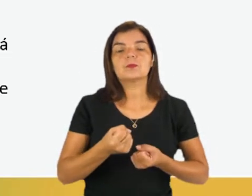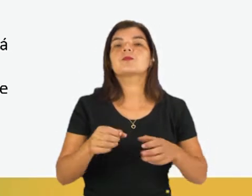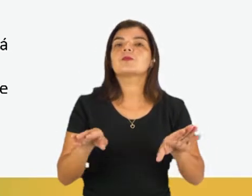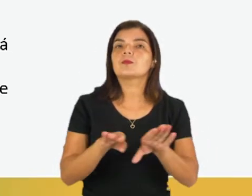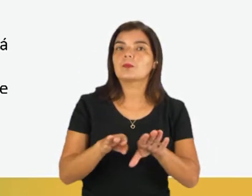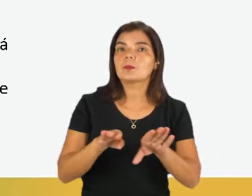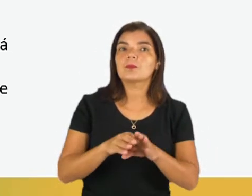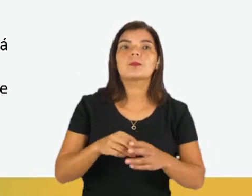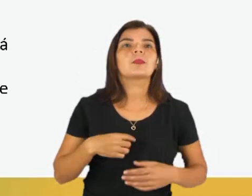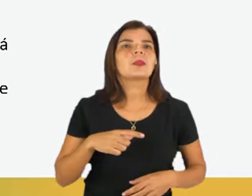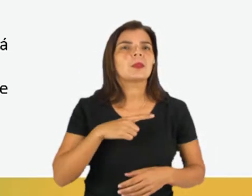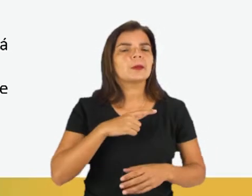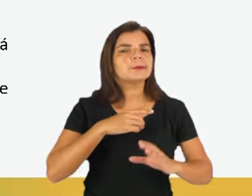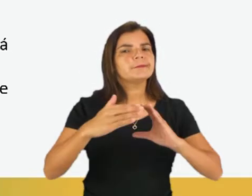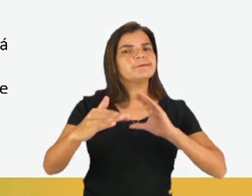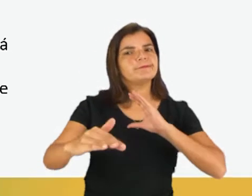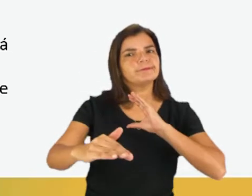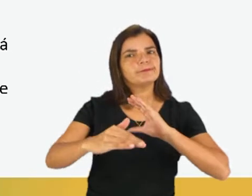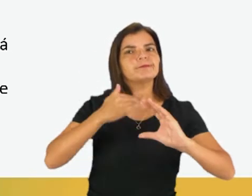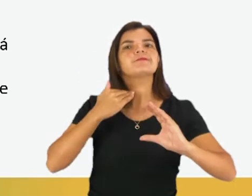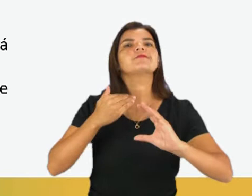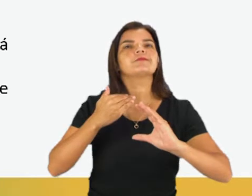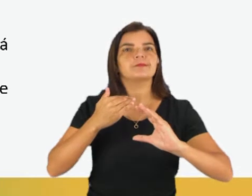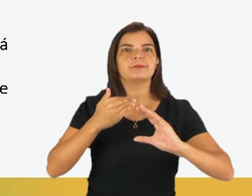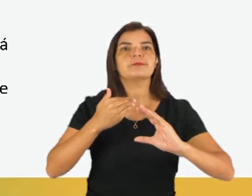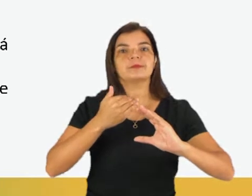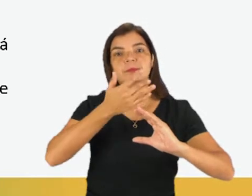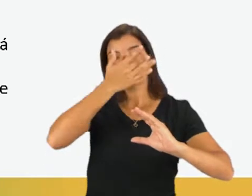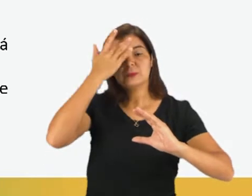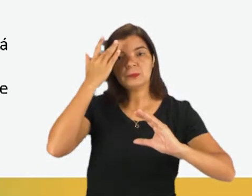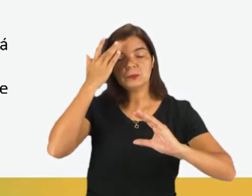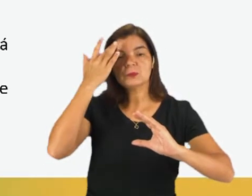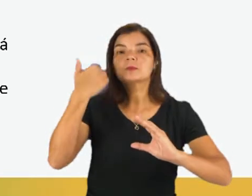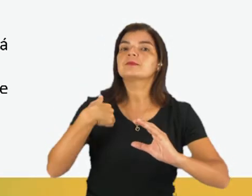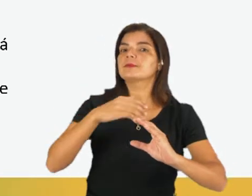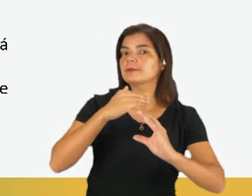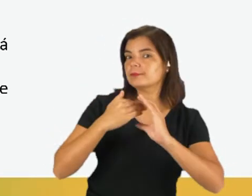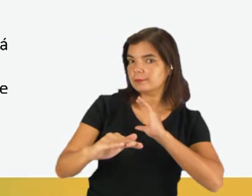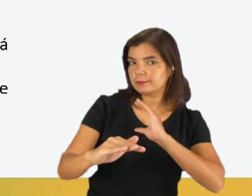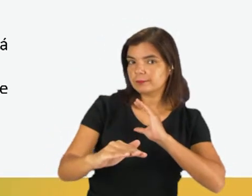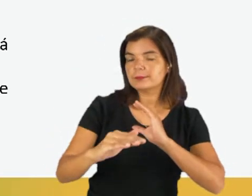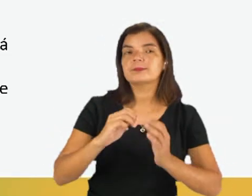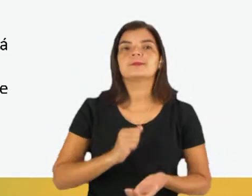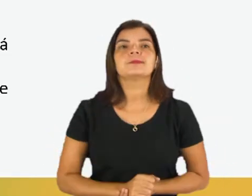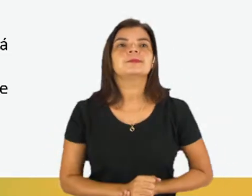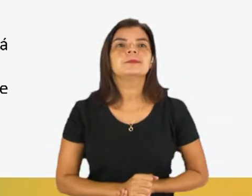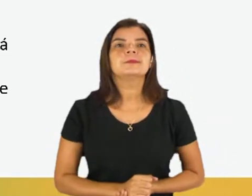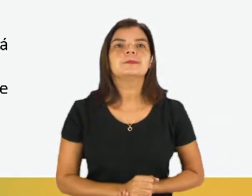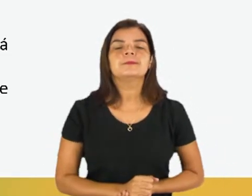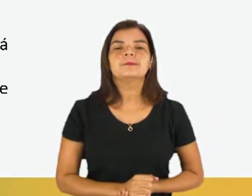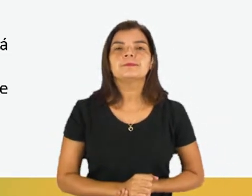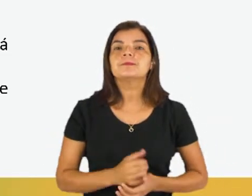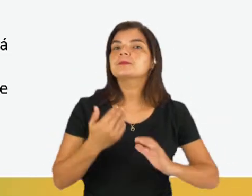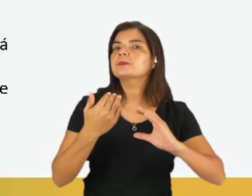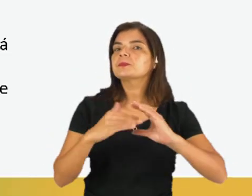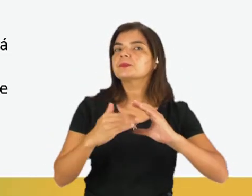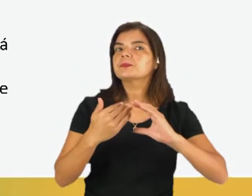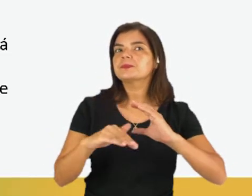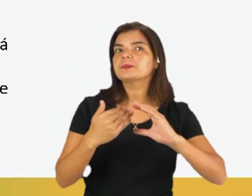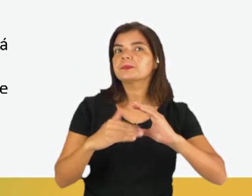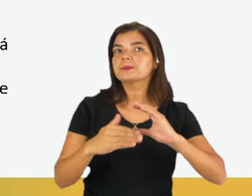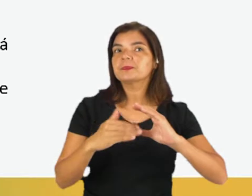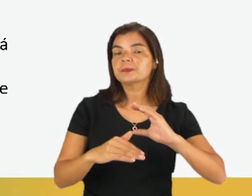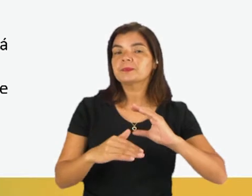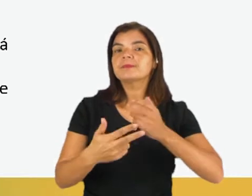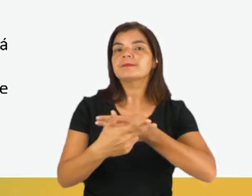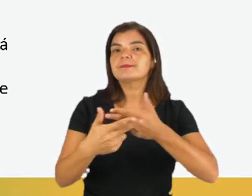o receptor é quem recebe a mensagem emitida pelo emissor. Mensagem